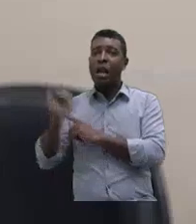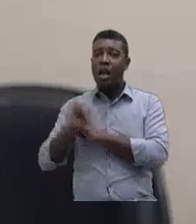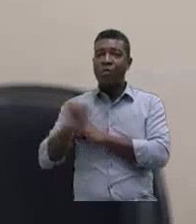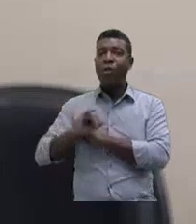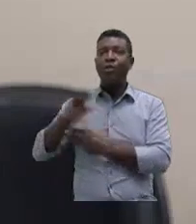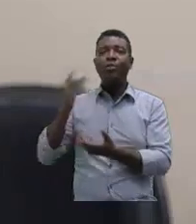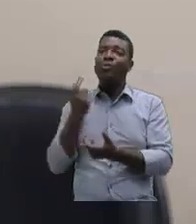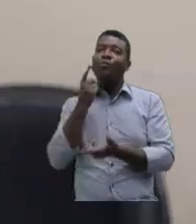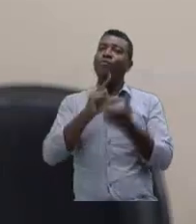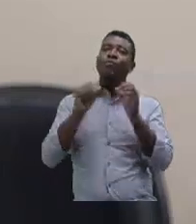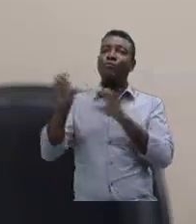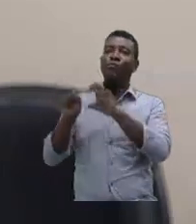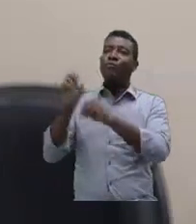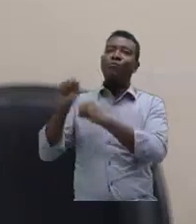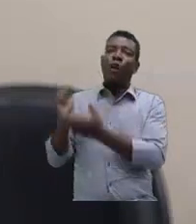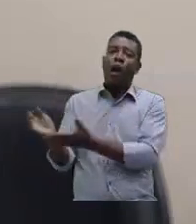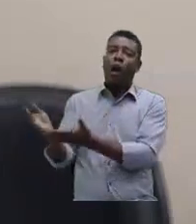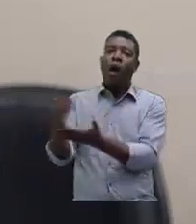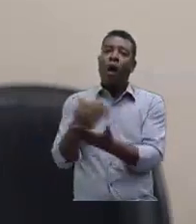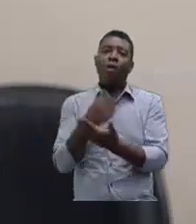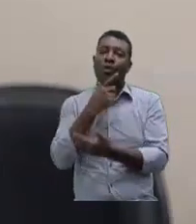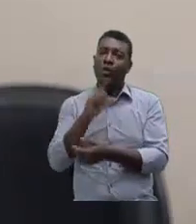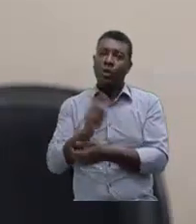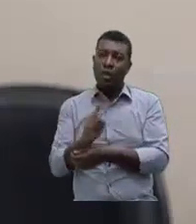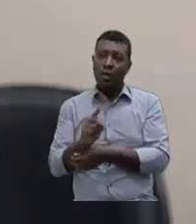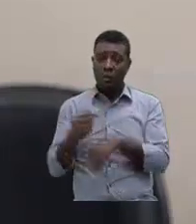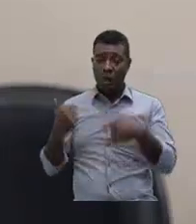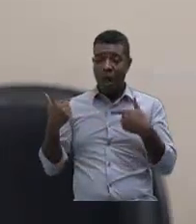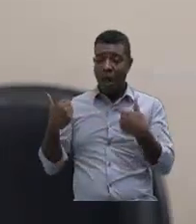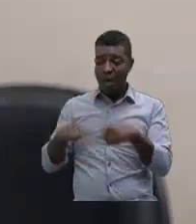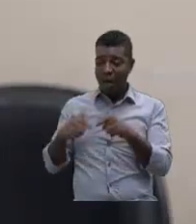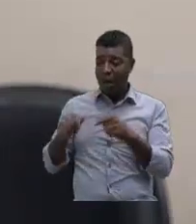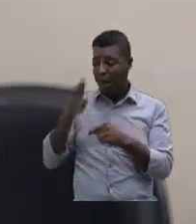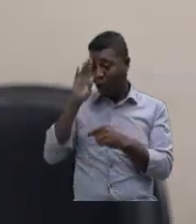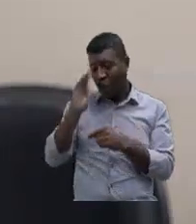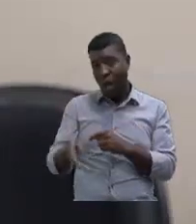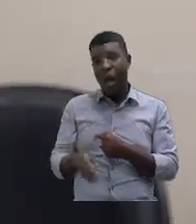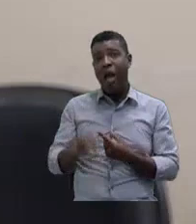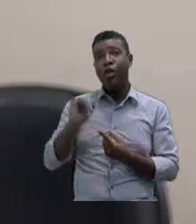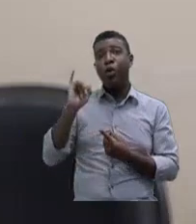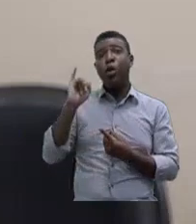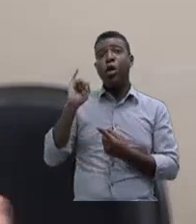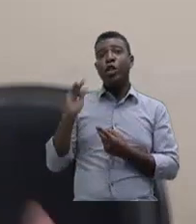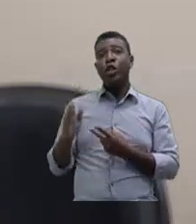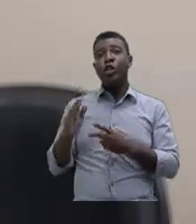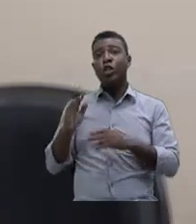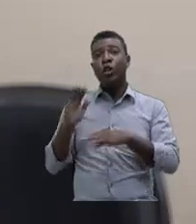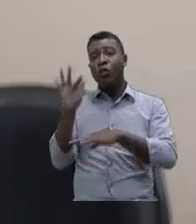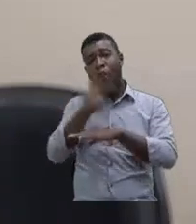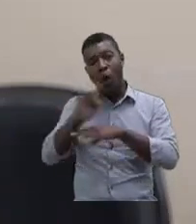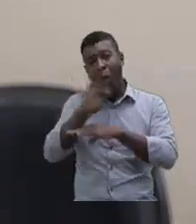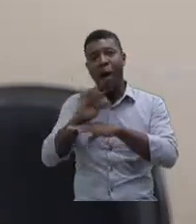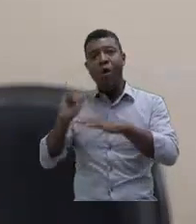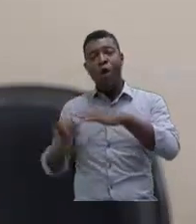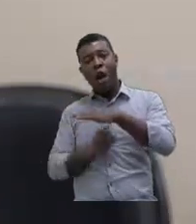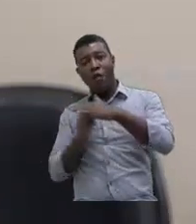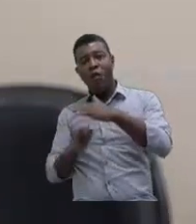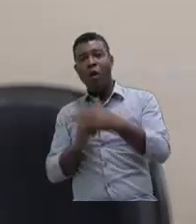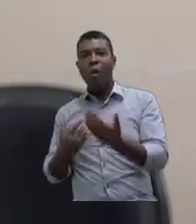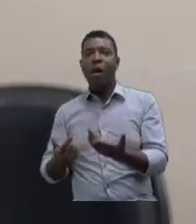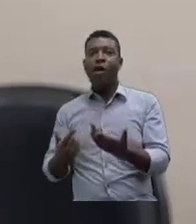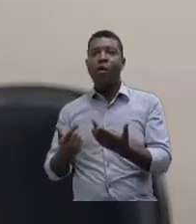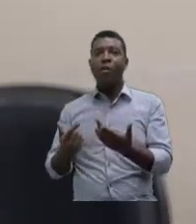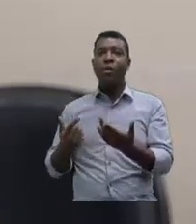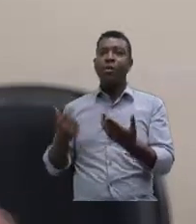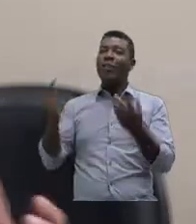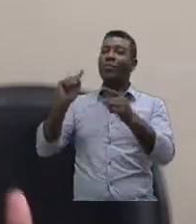e indiretos também, Santa Luzia ficou muito prejudicada, e eu tenho certeza, a rede hoteleira, então, nem se fala,